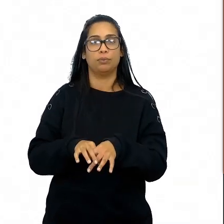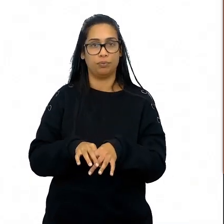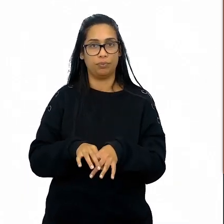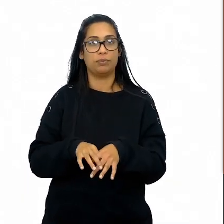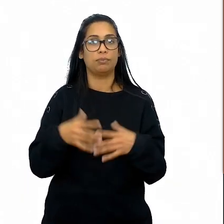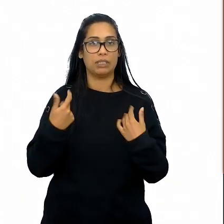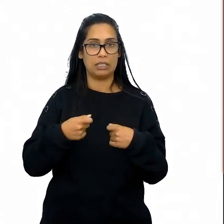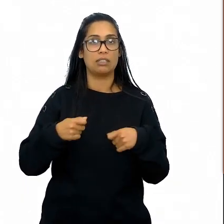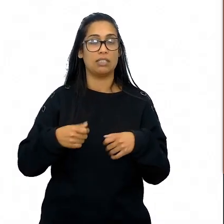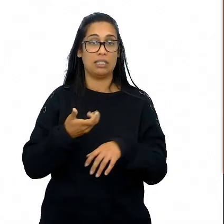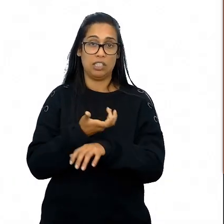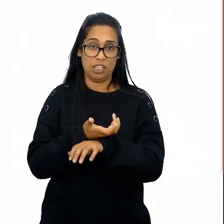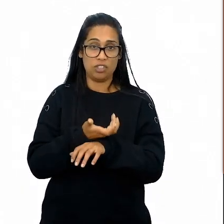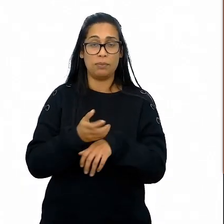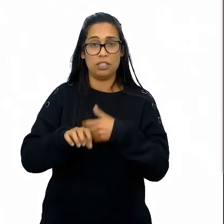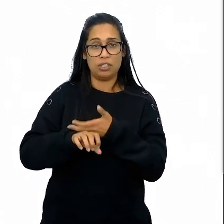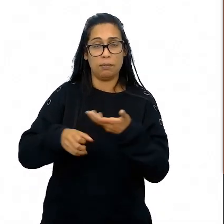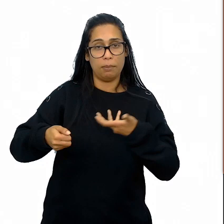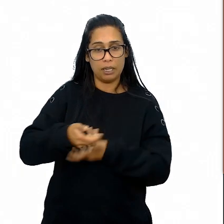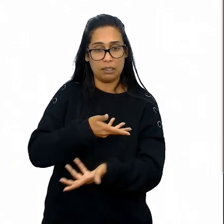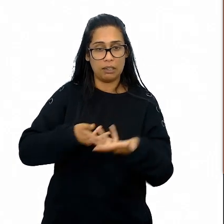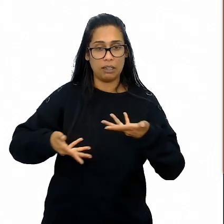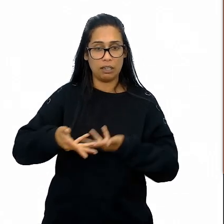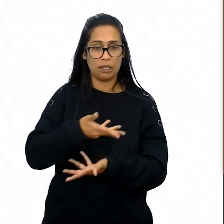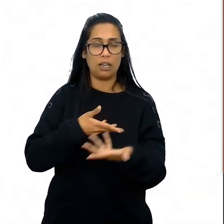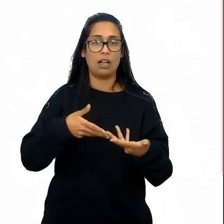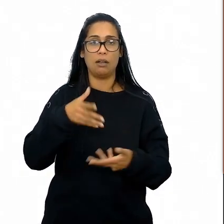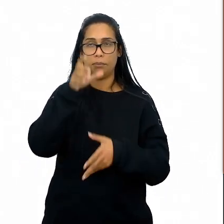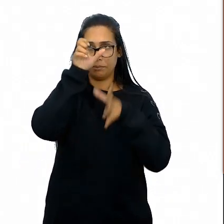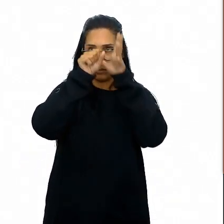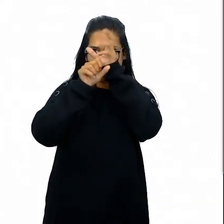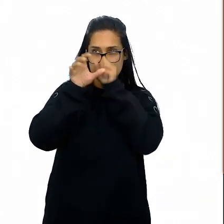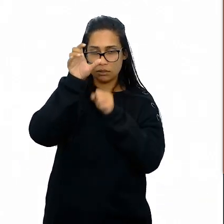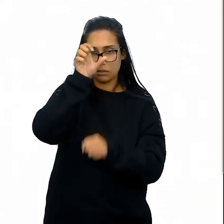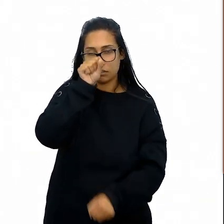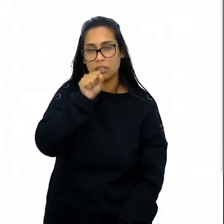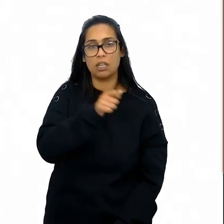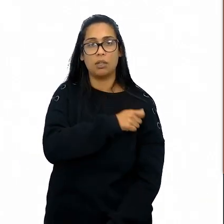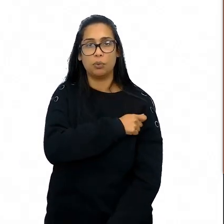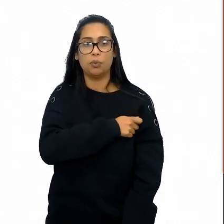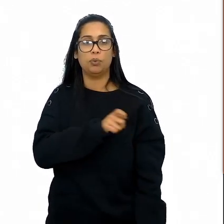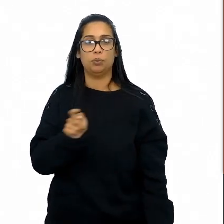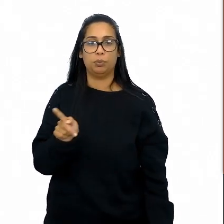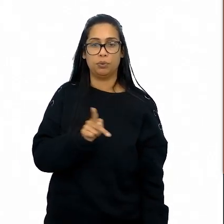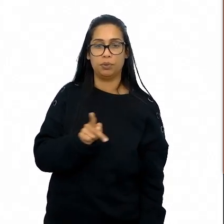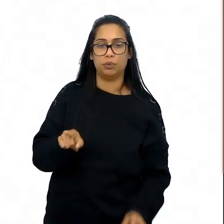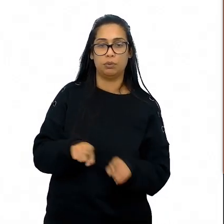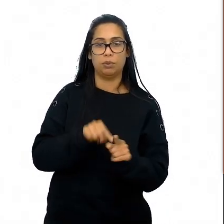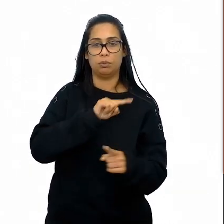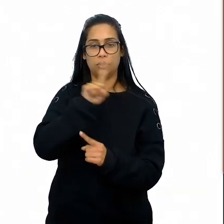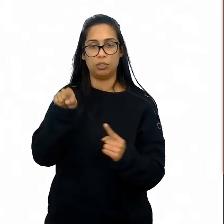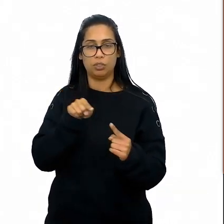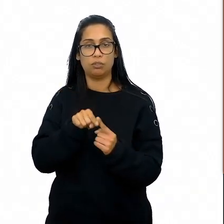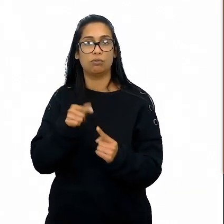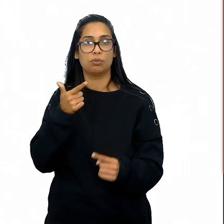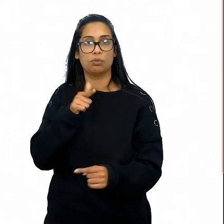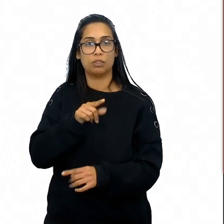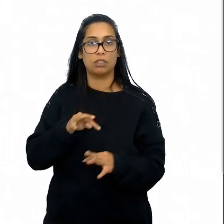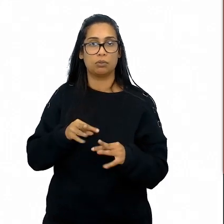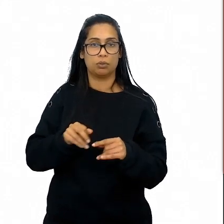assim como as aprendizagens dos Estudantes dessa forma a atingir os objetivos educacionais